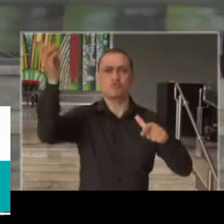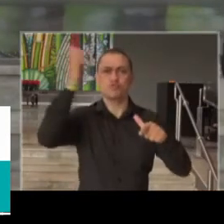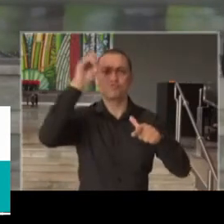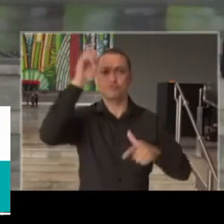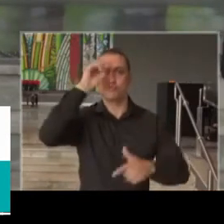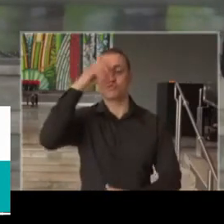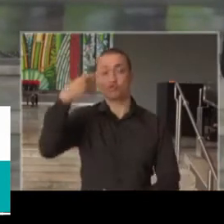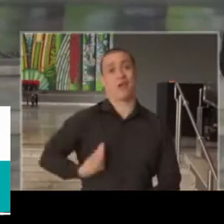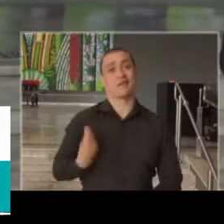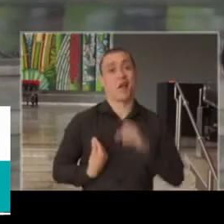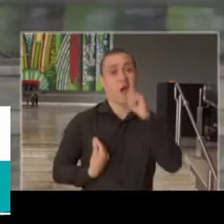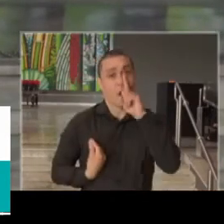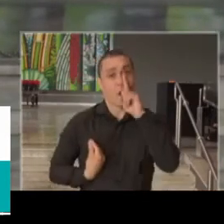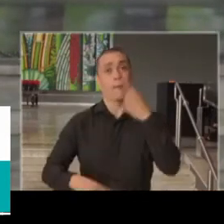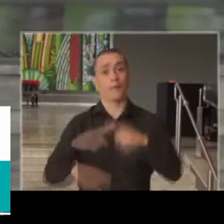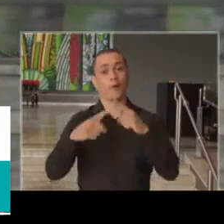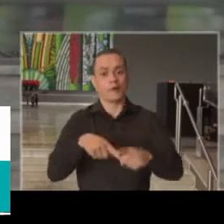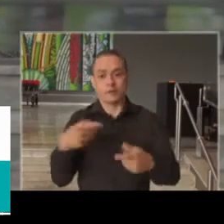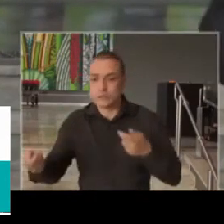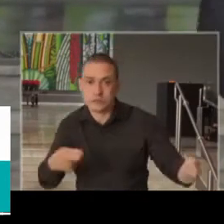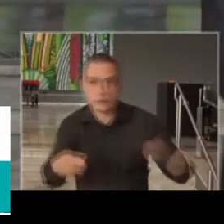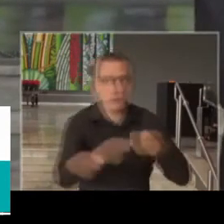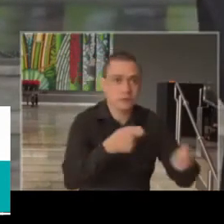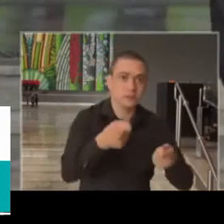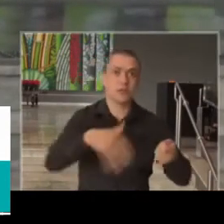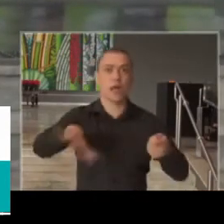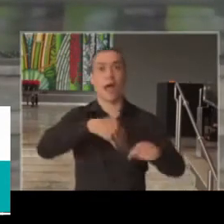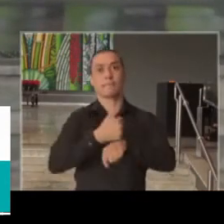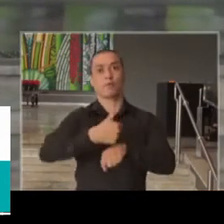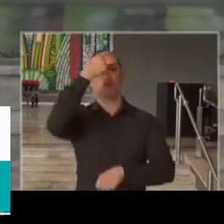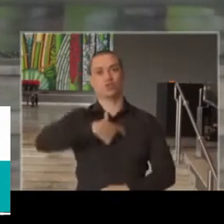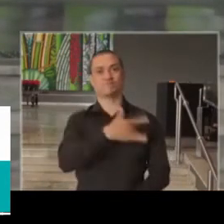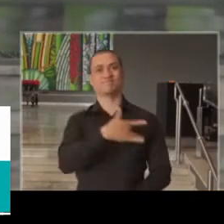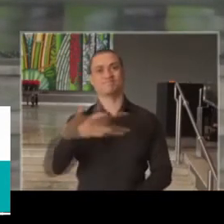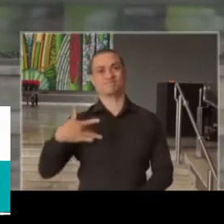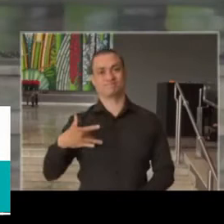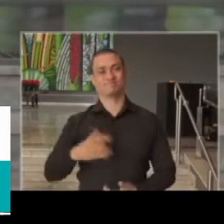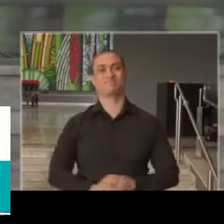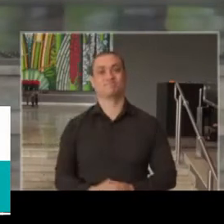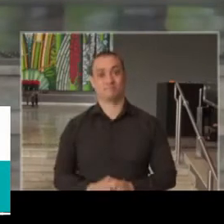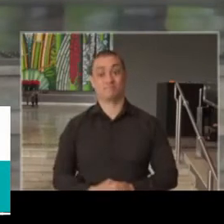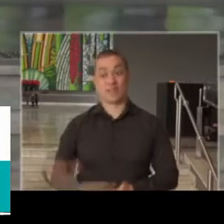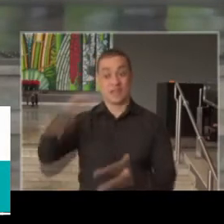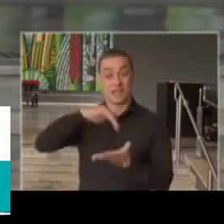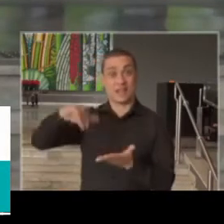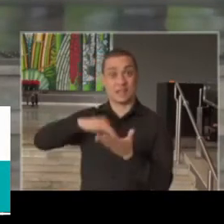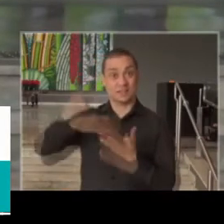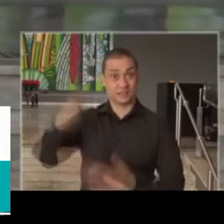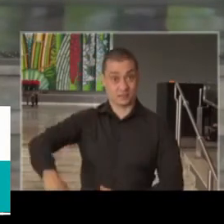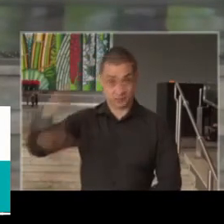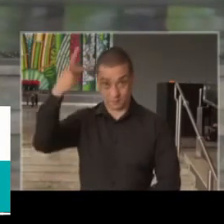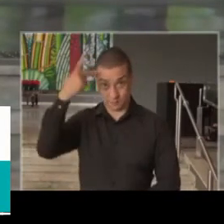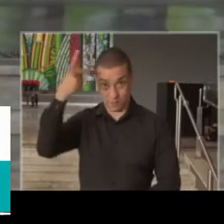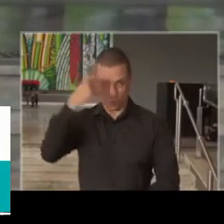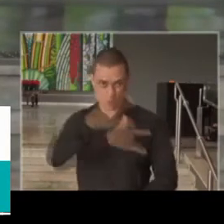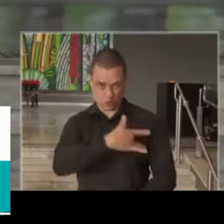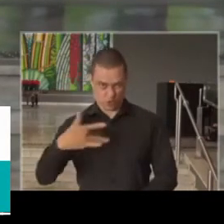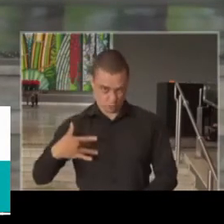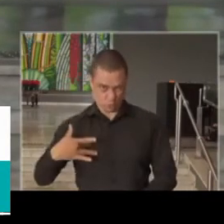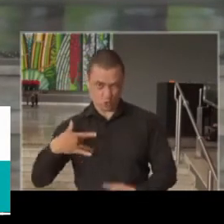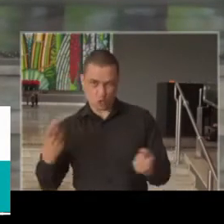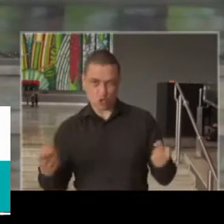vidas todos os dias para salvarem vidas. A Secretaria da Saúde do Estado de São Paulo, em